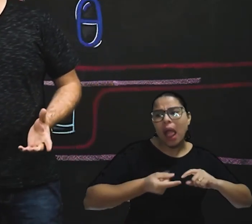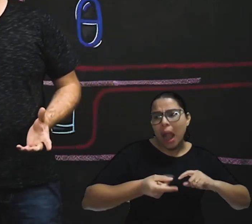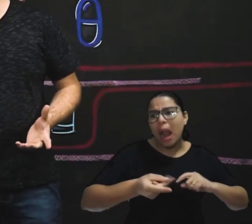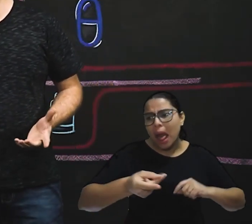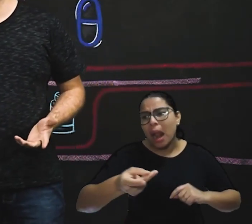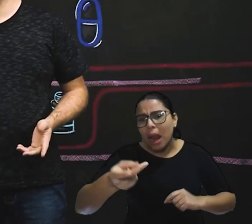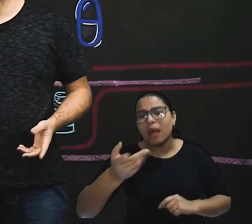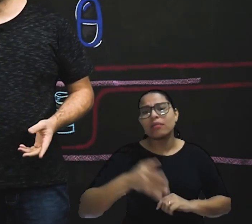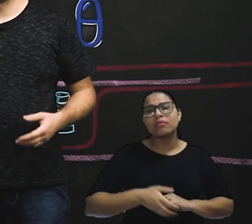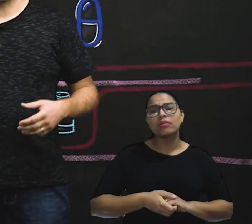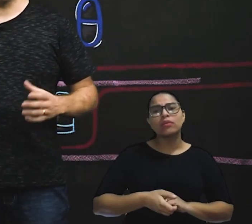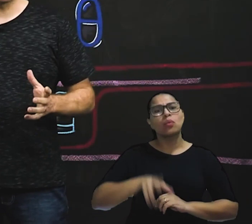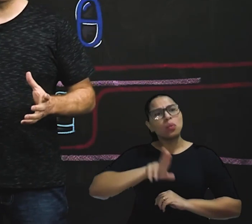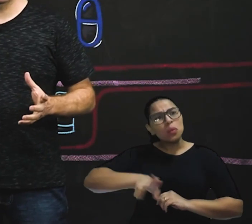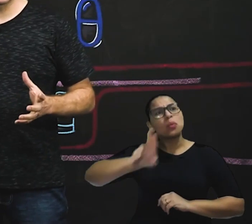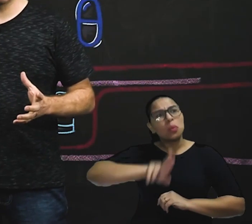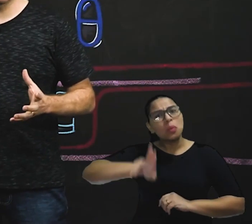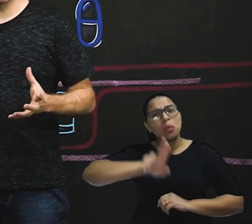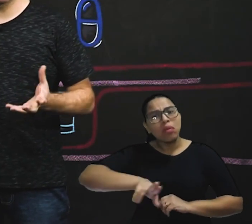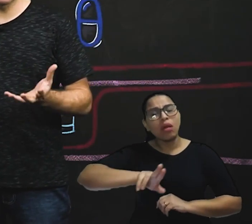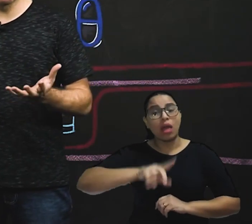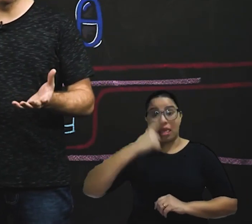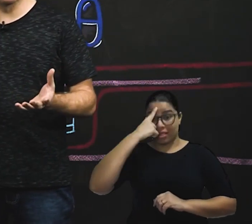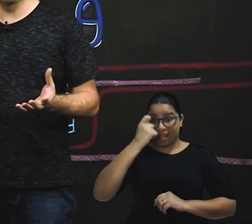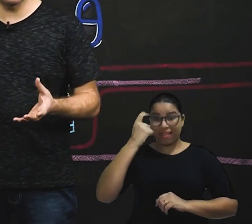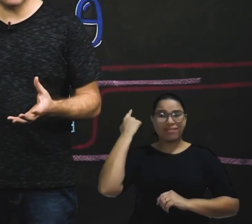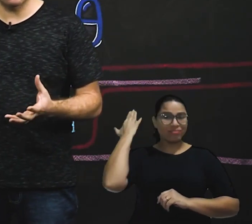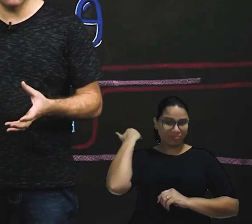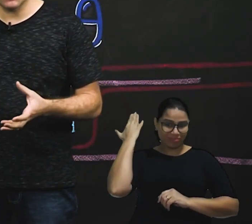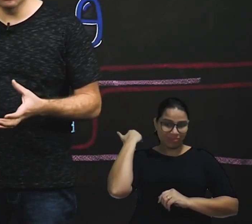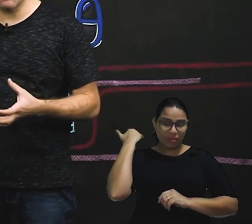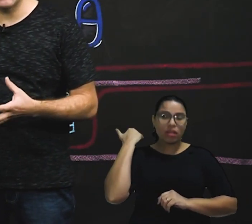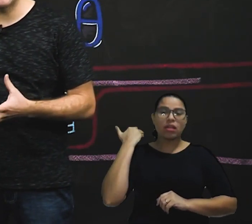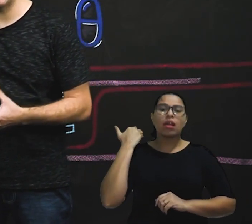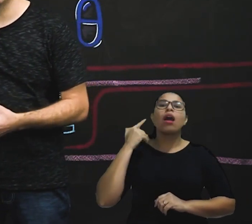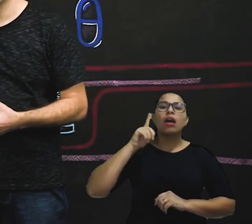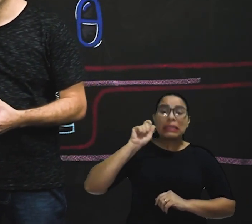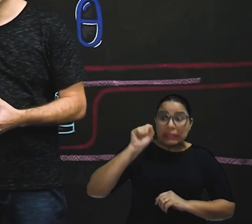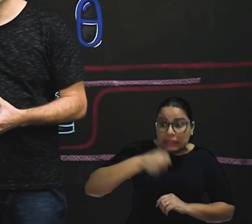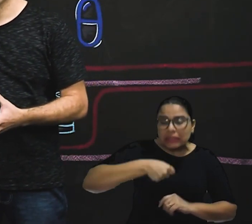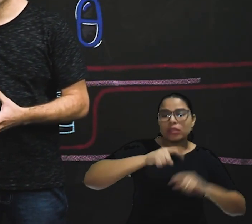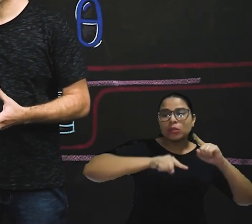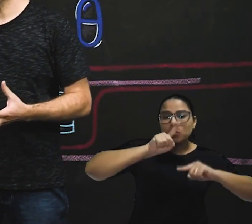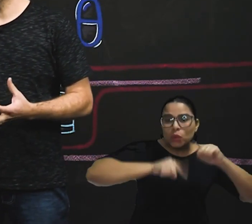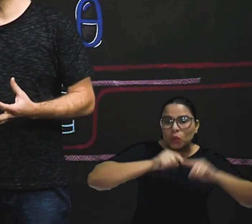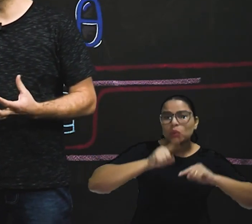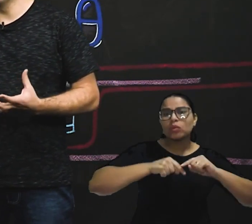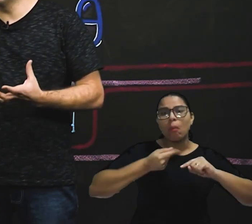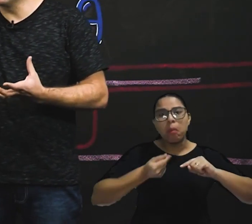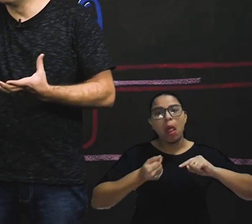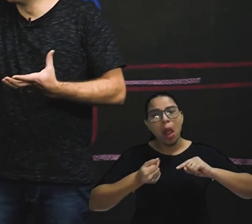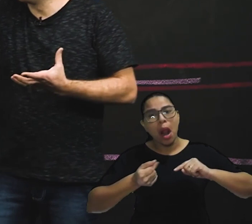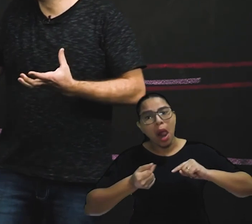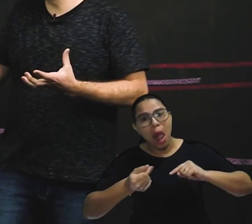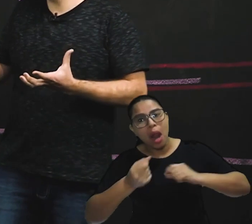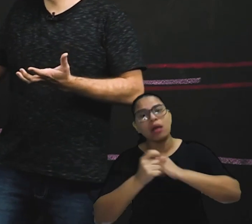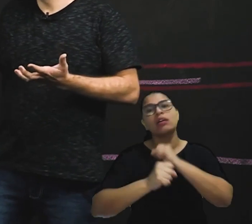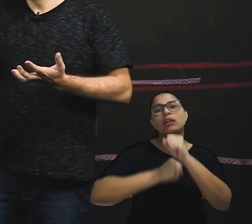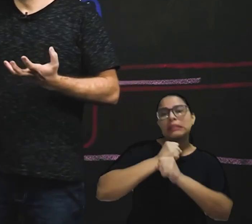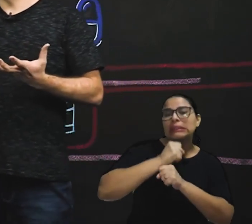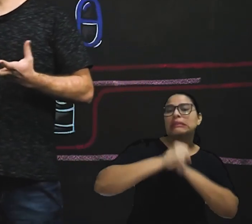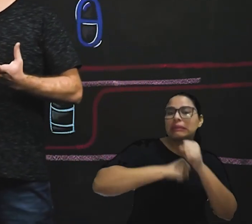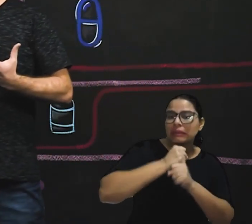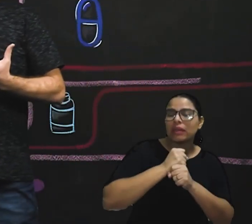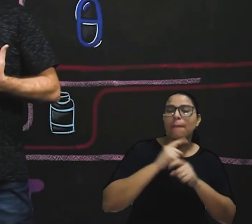ainda funcionava. A ideia daquela época era fazer com que os produtos de fato tivessem durabilidade. Só que nós também tínhamos um